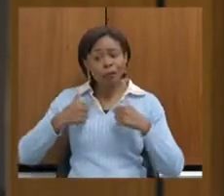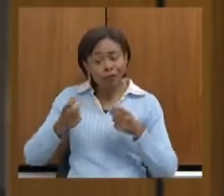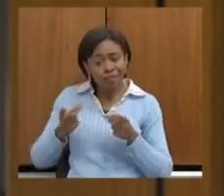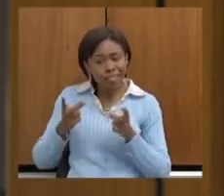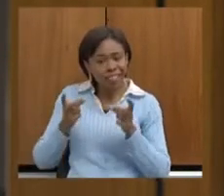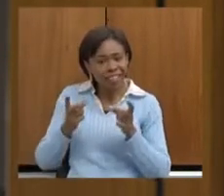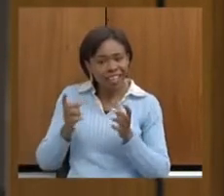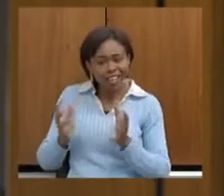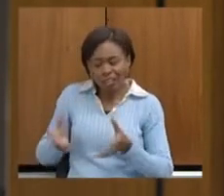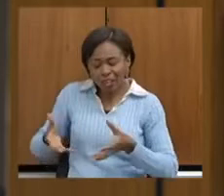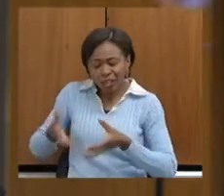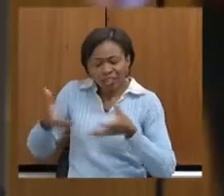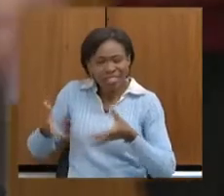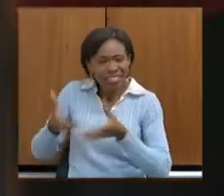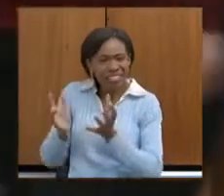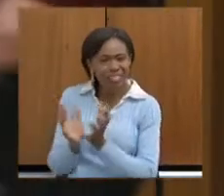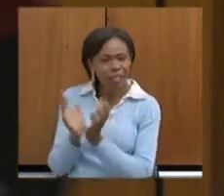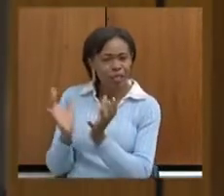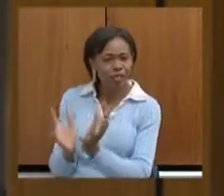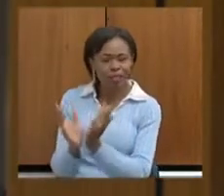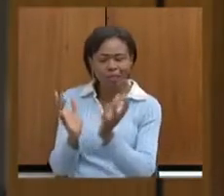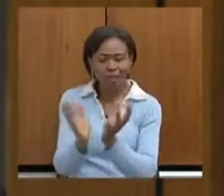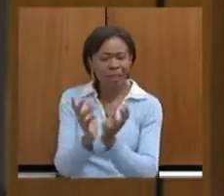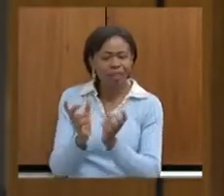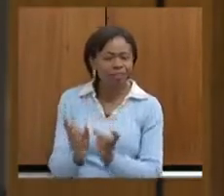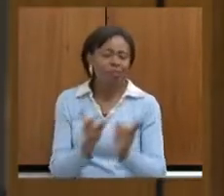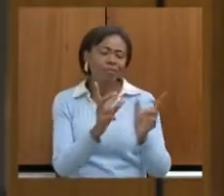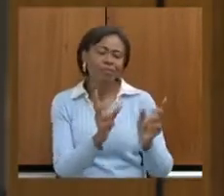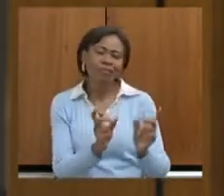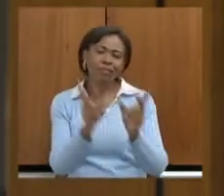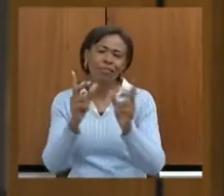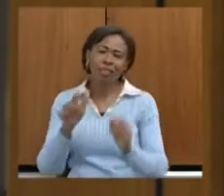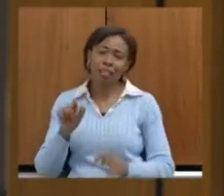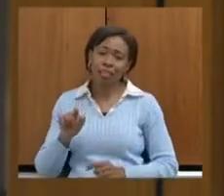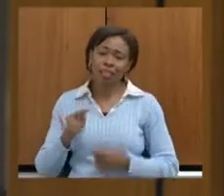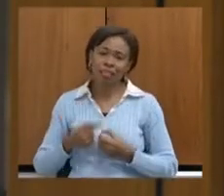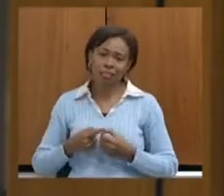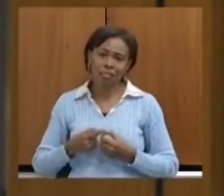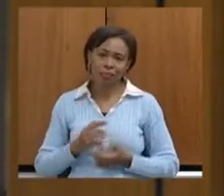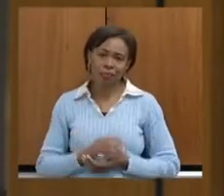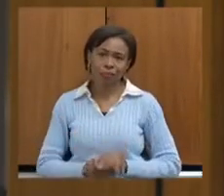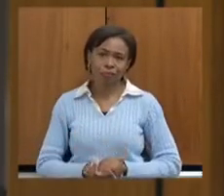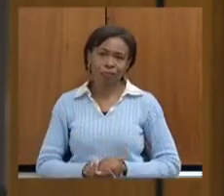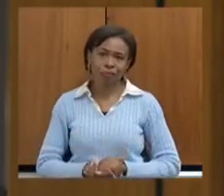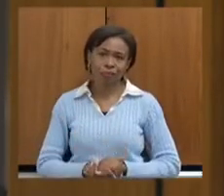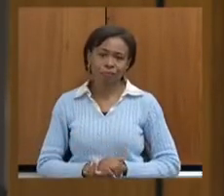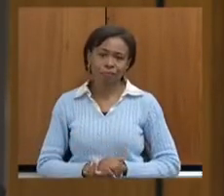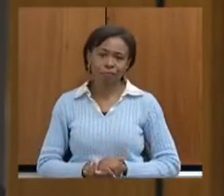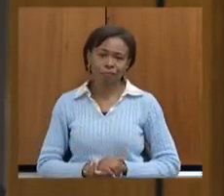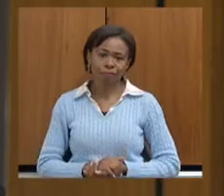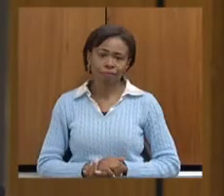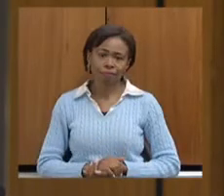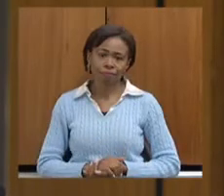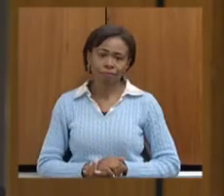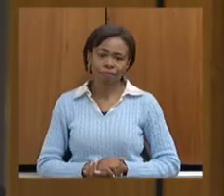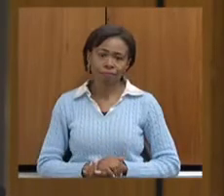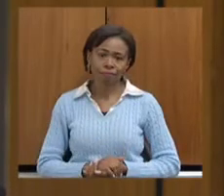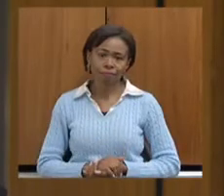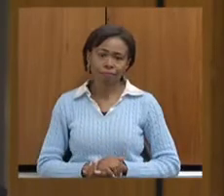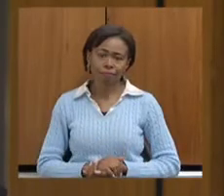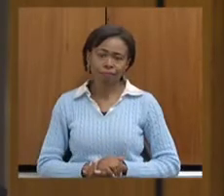mercadoria a Arena cachoeira escura e qual foi dia cinco